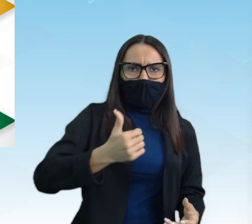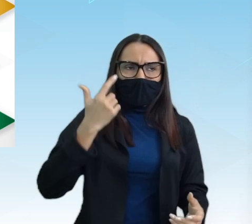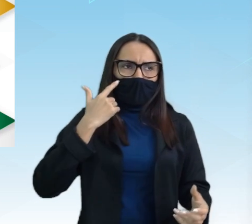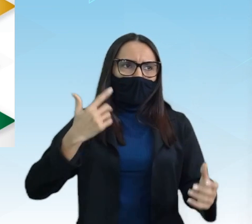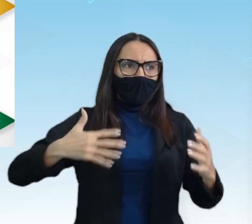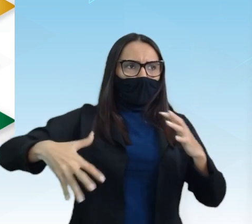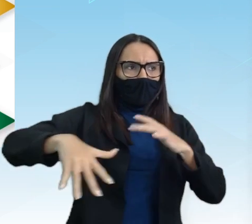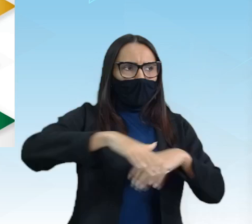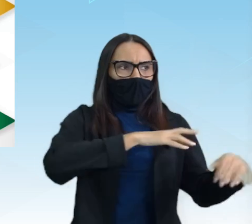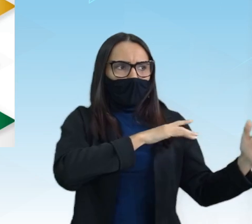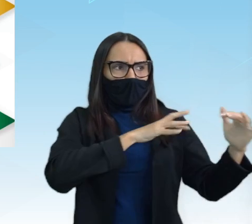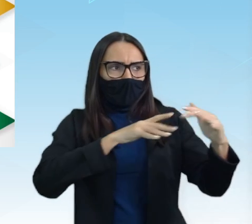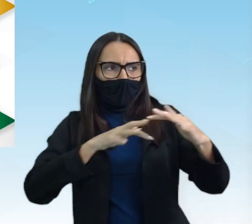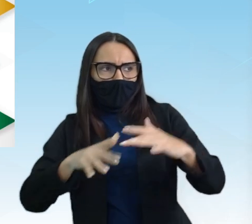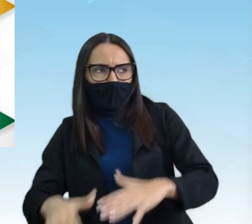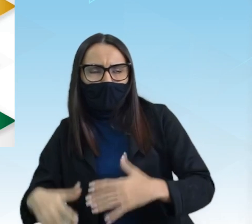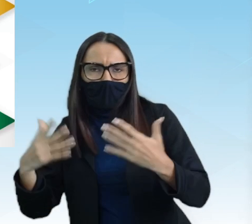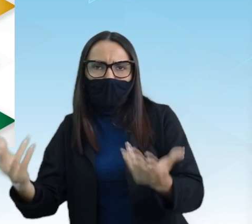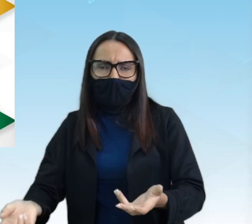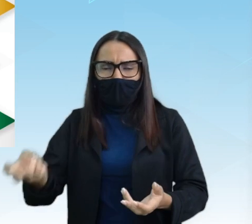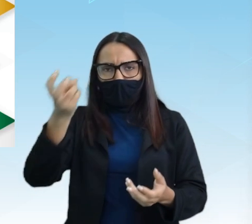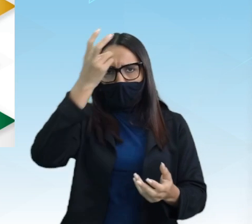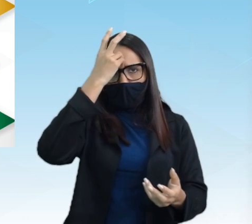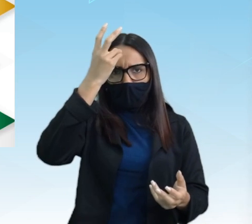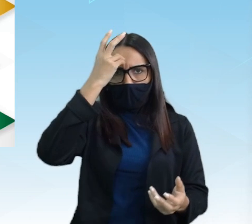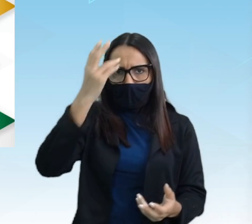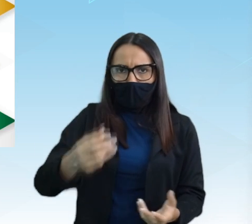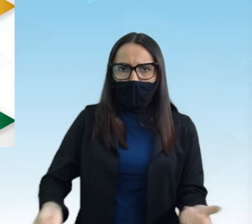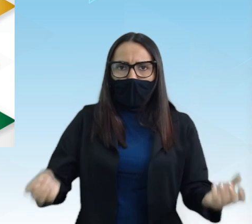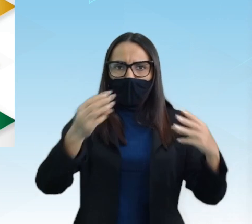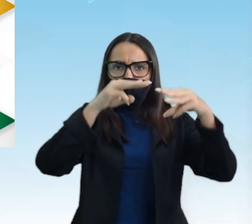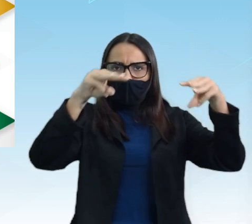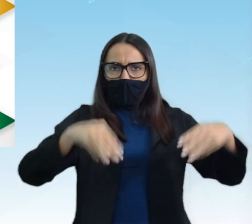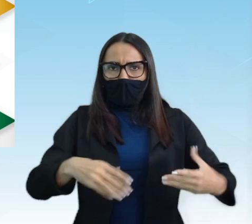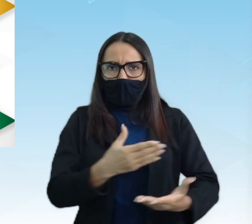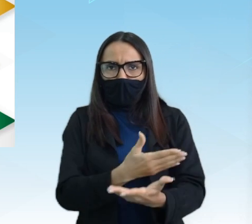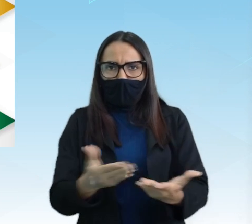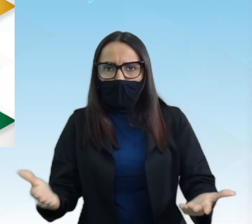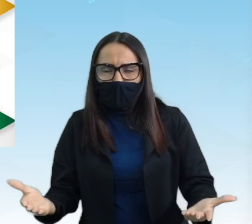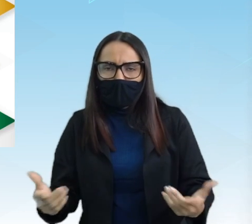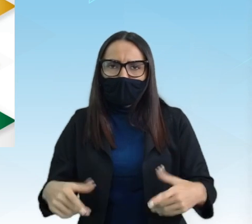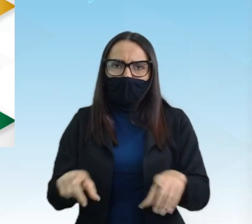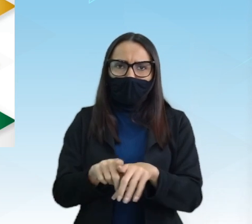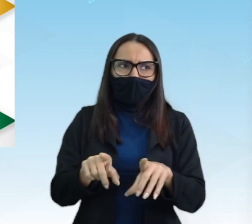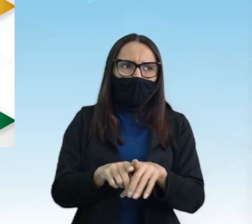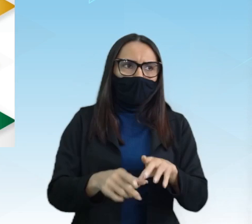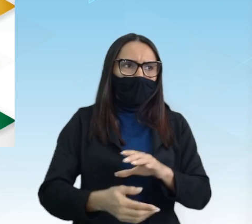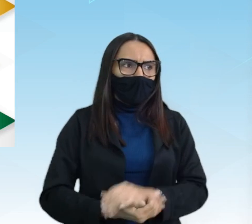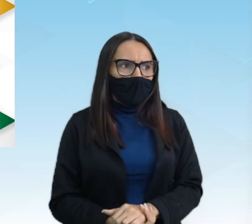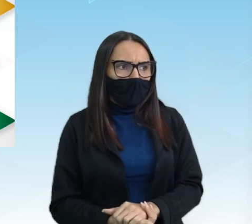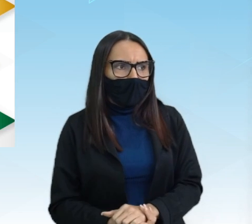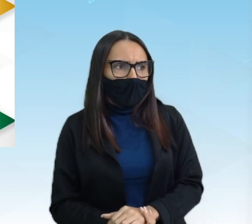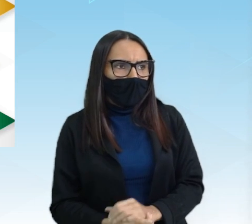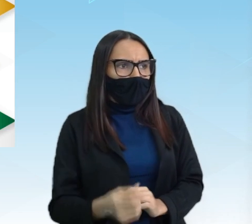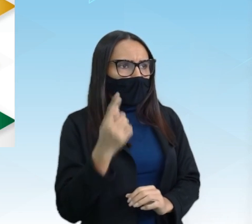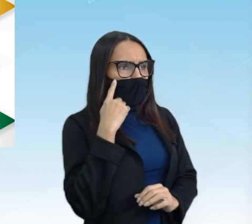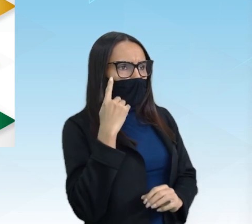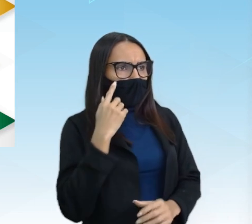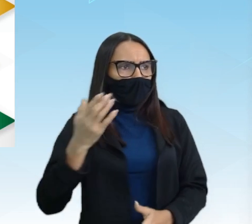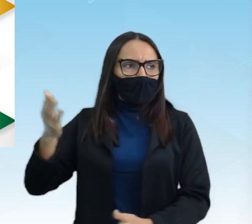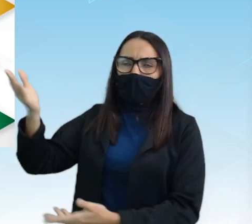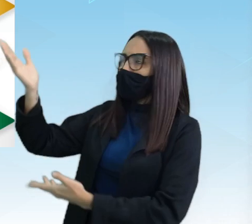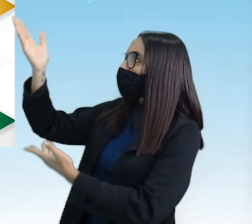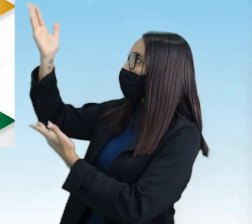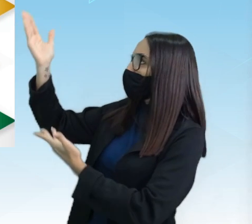né? Egito, Mesopotâmia, tá? Olha, atividade ainda, que só